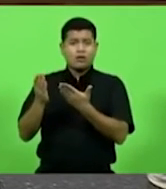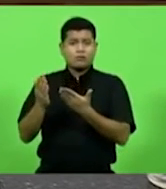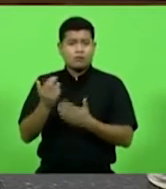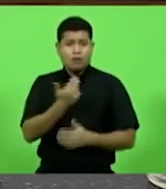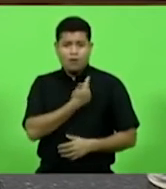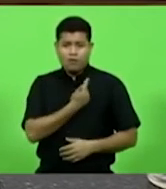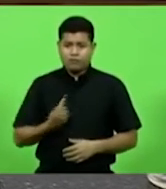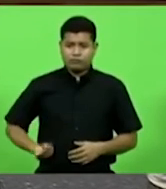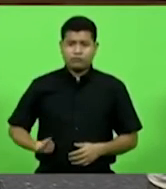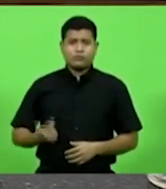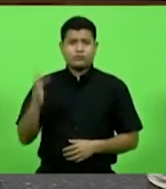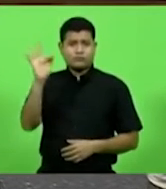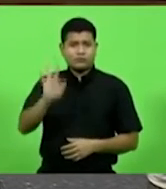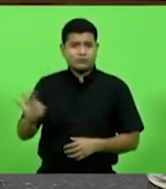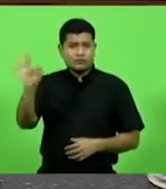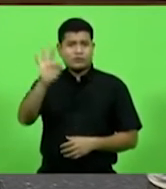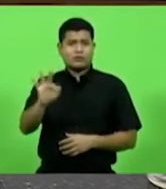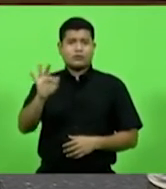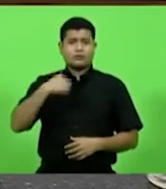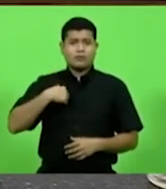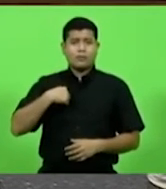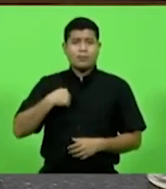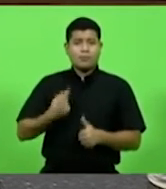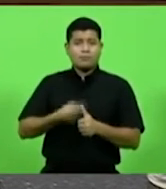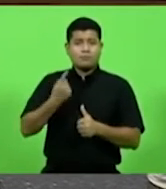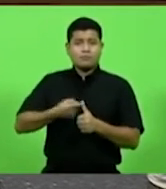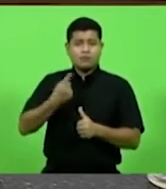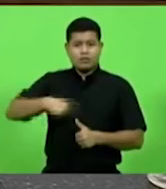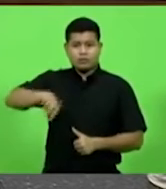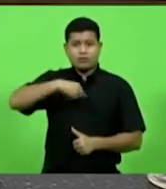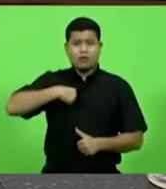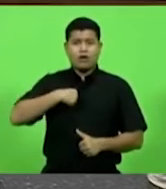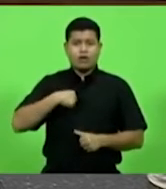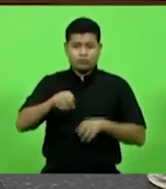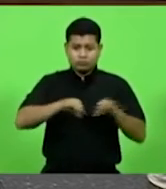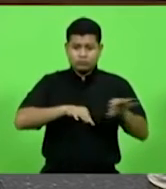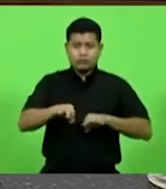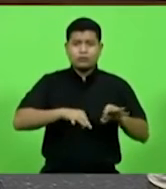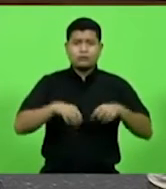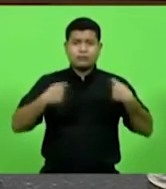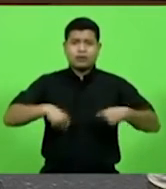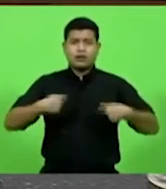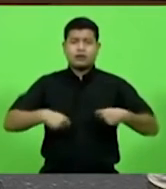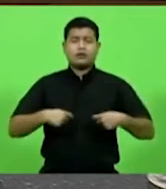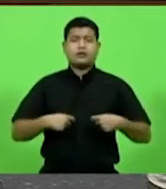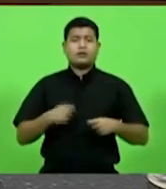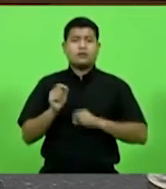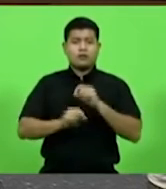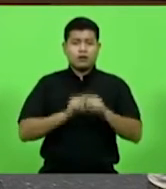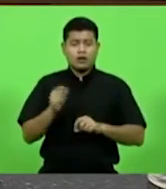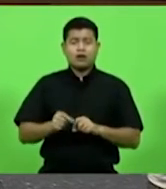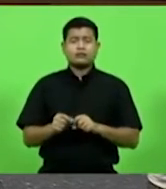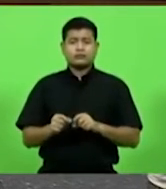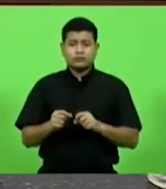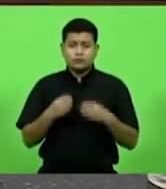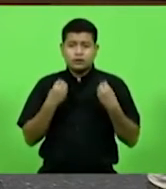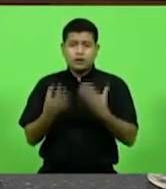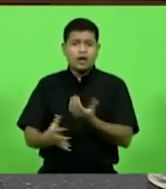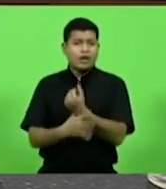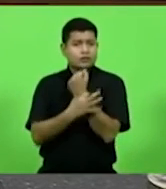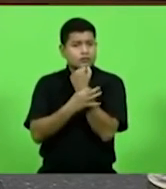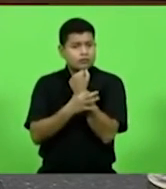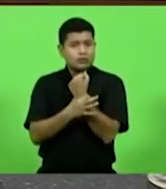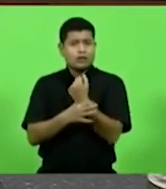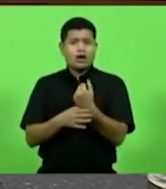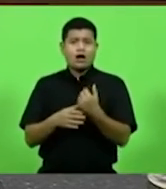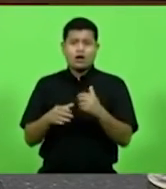casa, deixando as nossas rodovias em condições de segurança, de